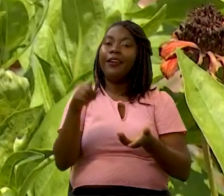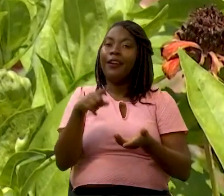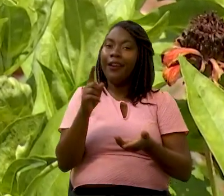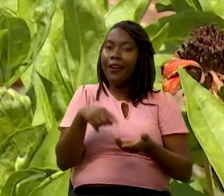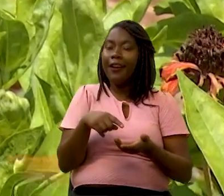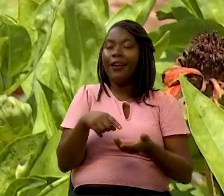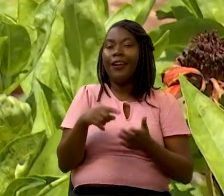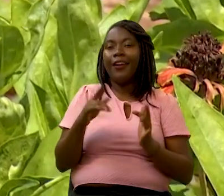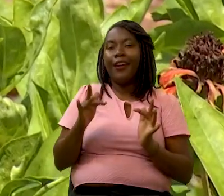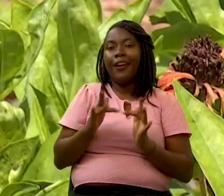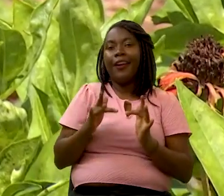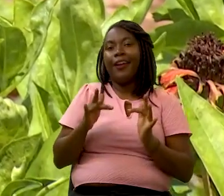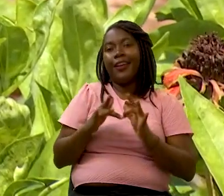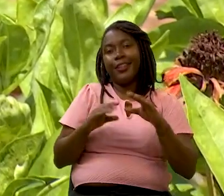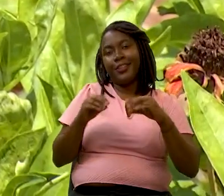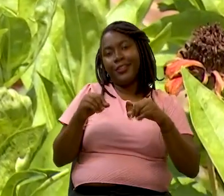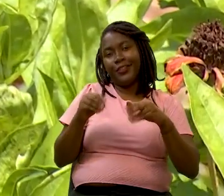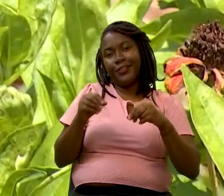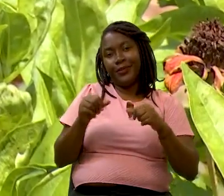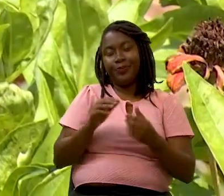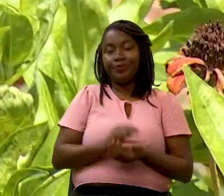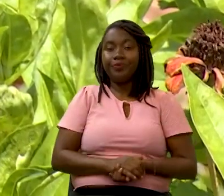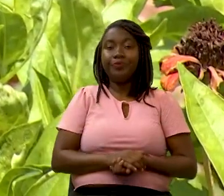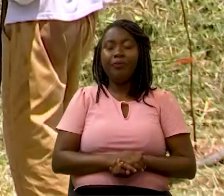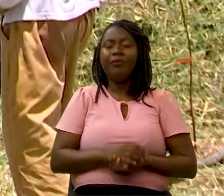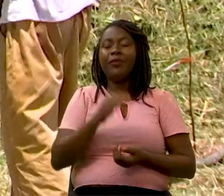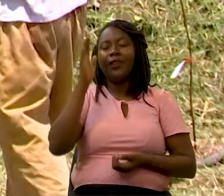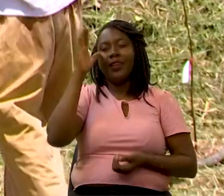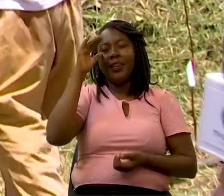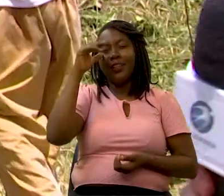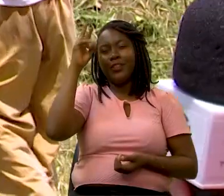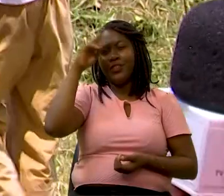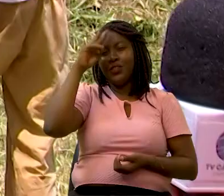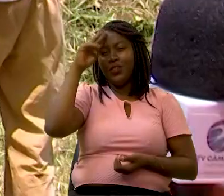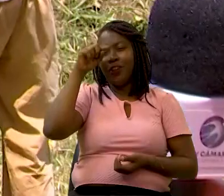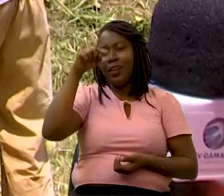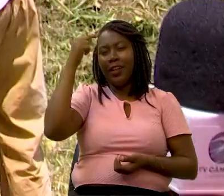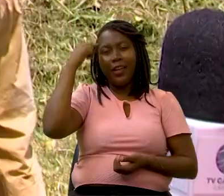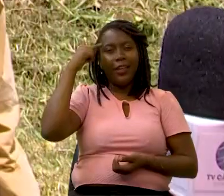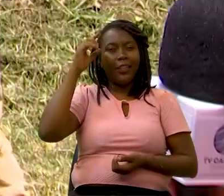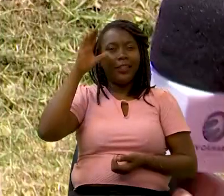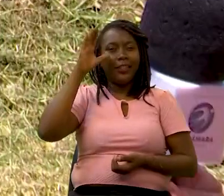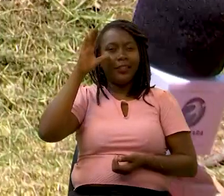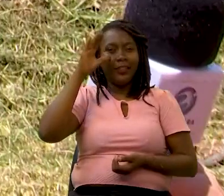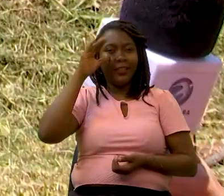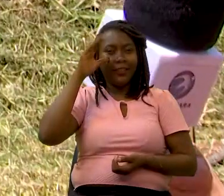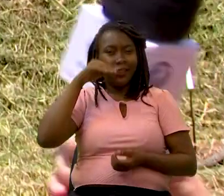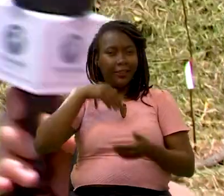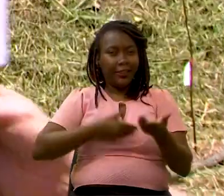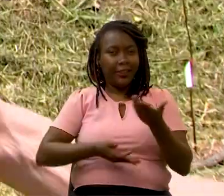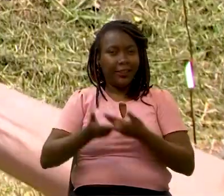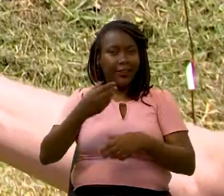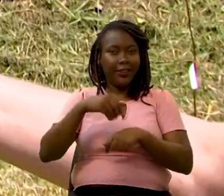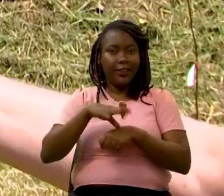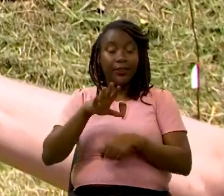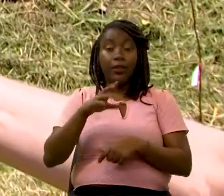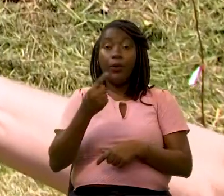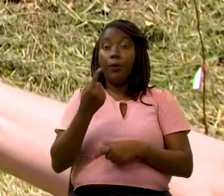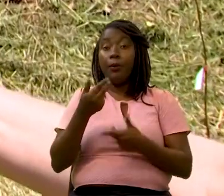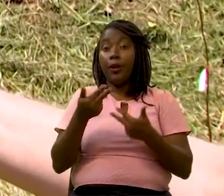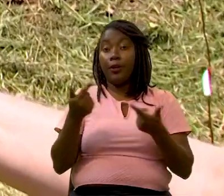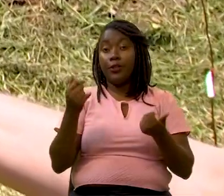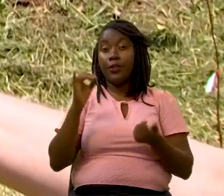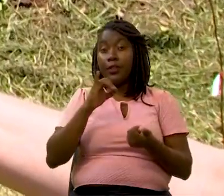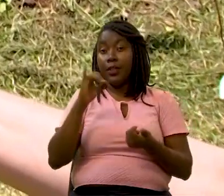né? Um toque de terra aqui para a vida delas. Tem alguma curiosidade, uma história que você ache interessante para compartilhar? Olha,